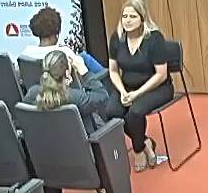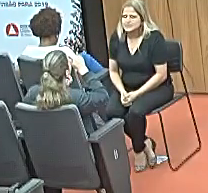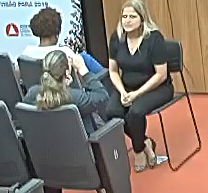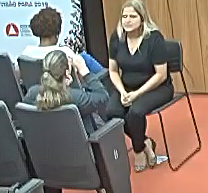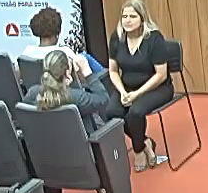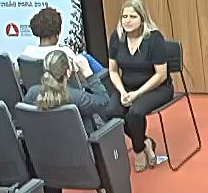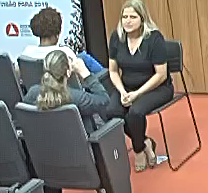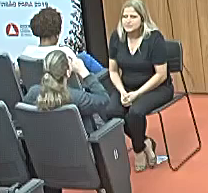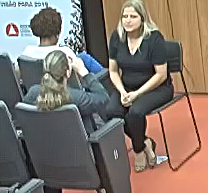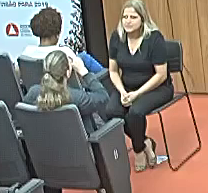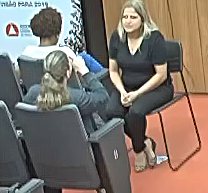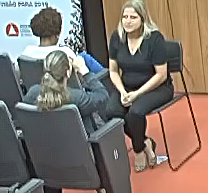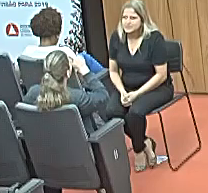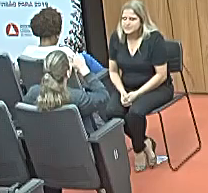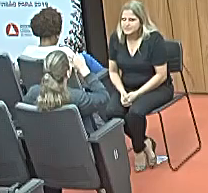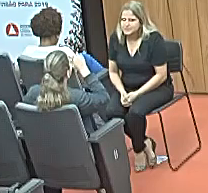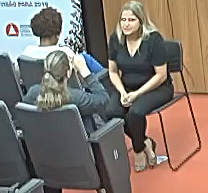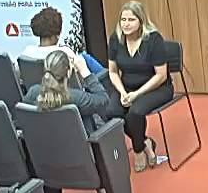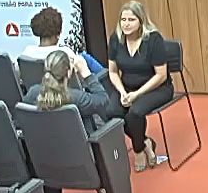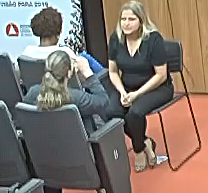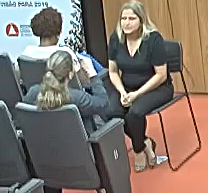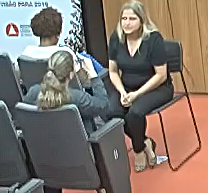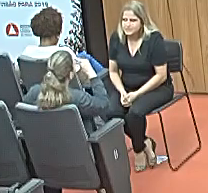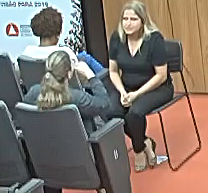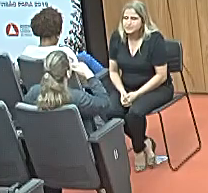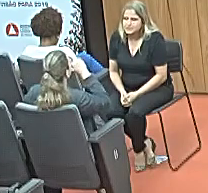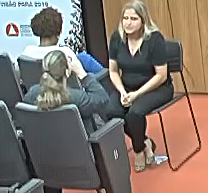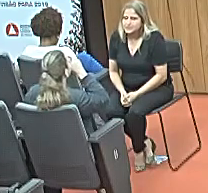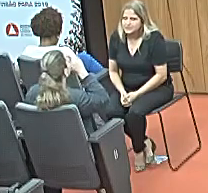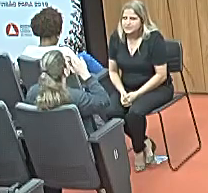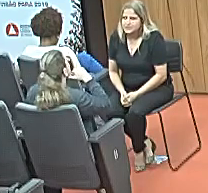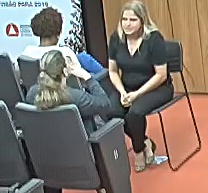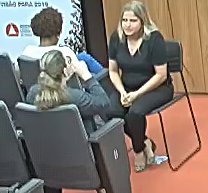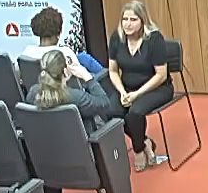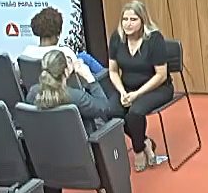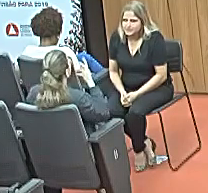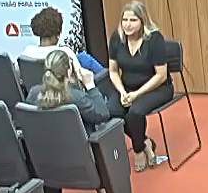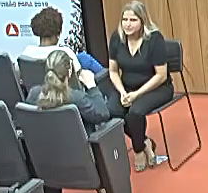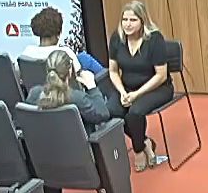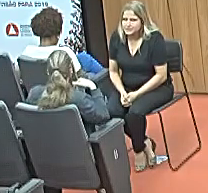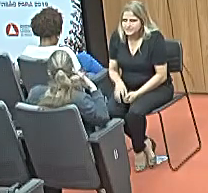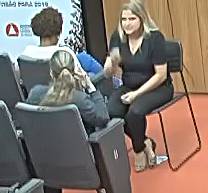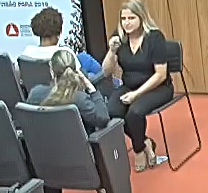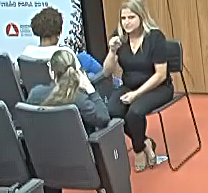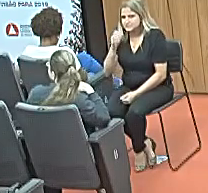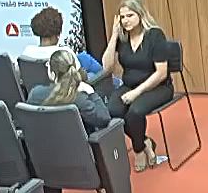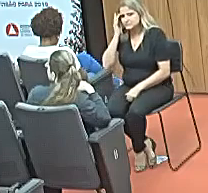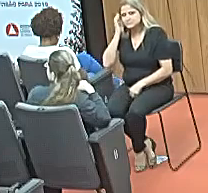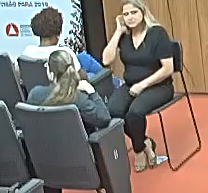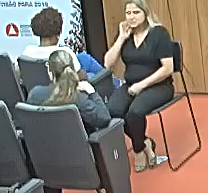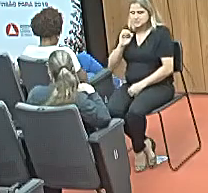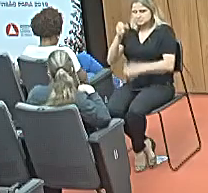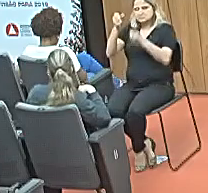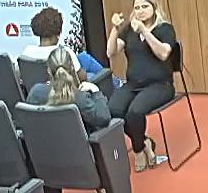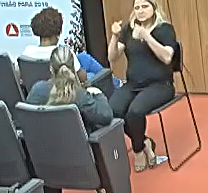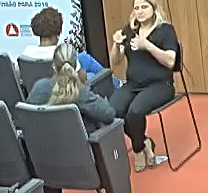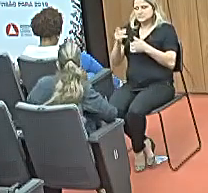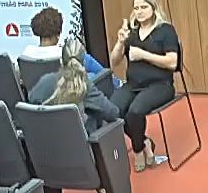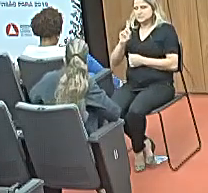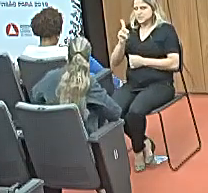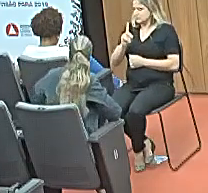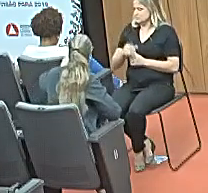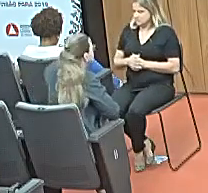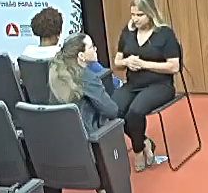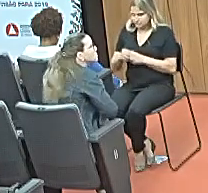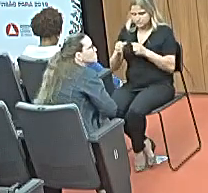boa noite você breve é faltou o programa 0 29